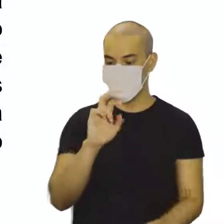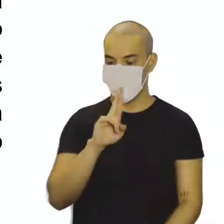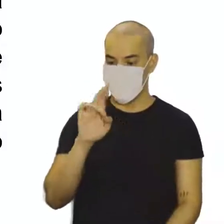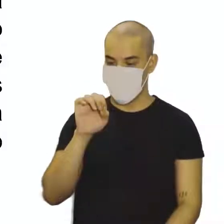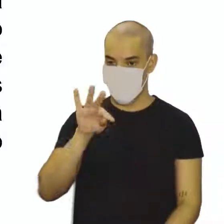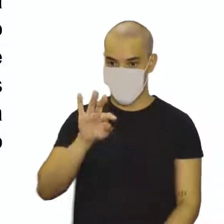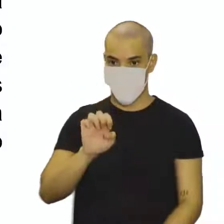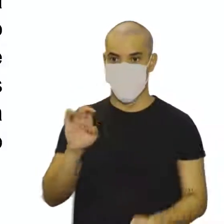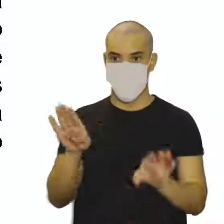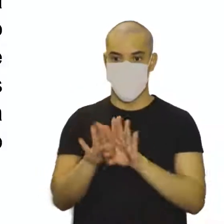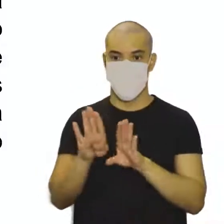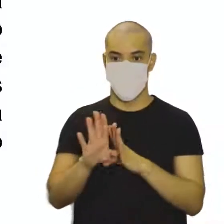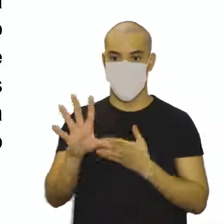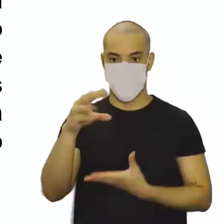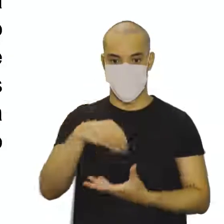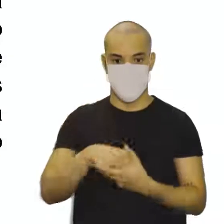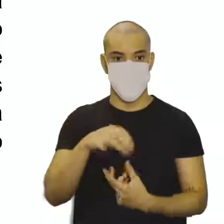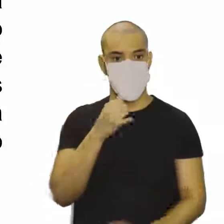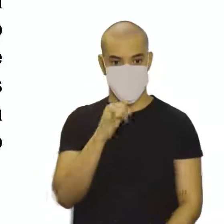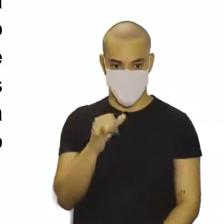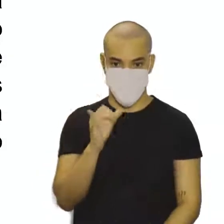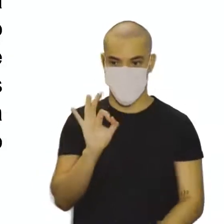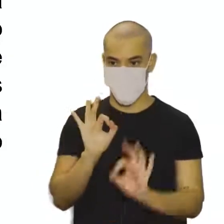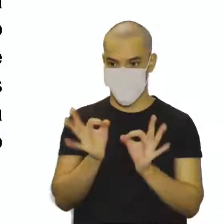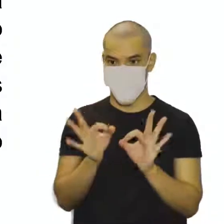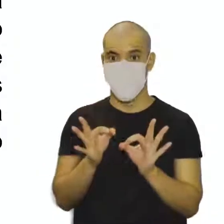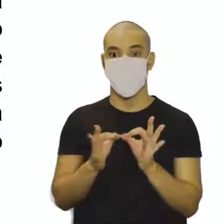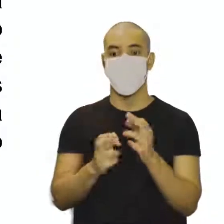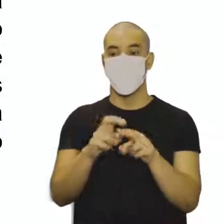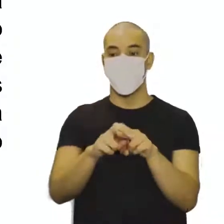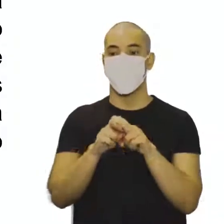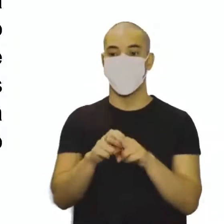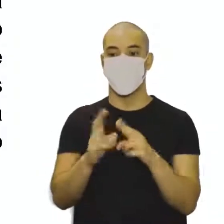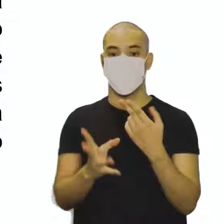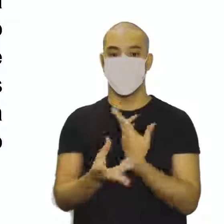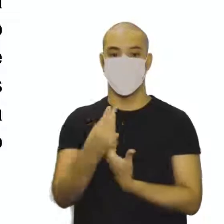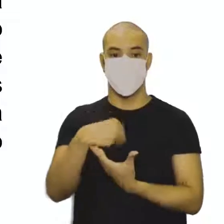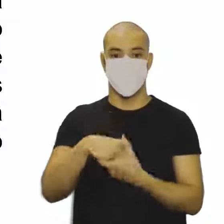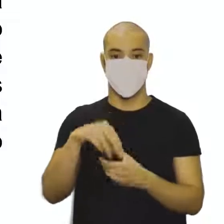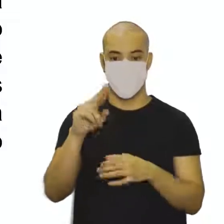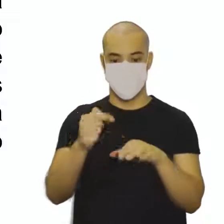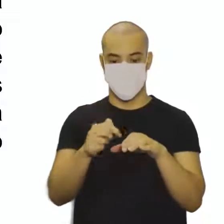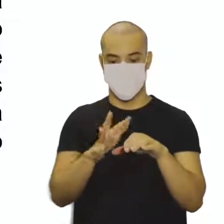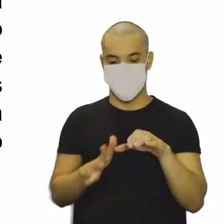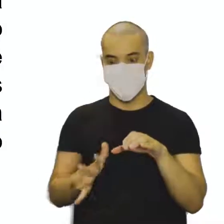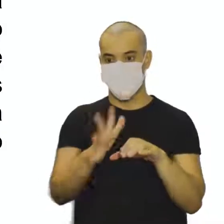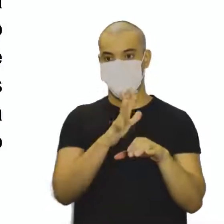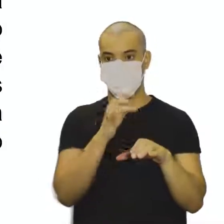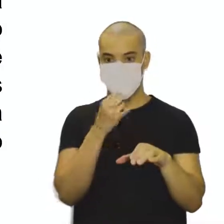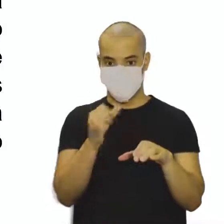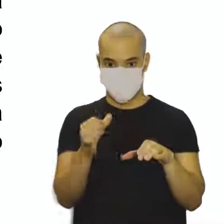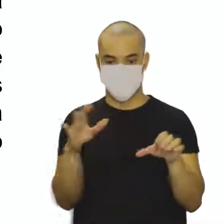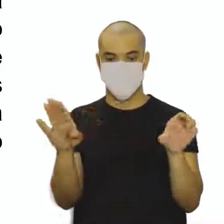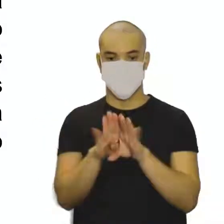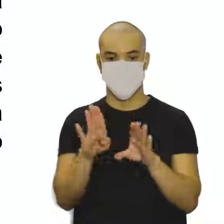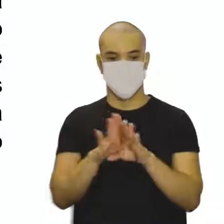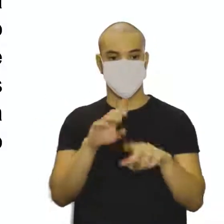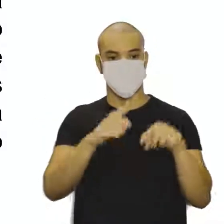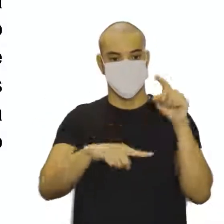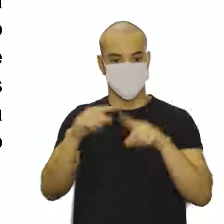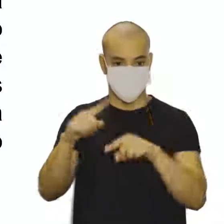vai armazenar energia, tá bom? Este componente é usado em circuitos elétricos, eletrônicos